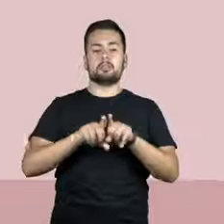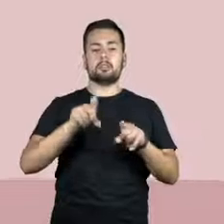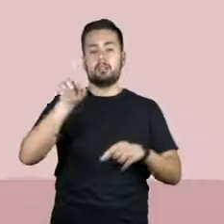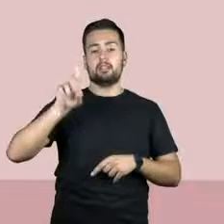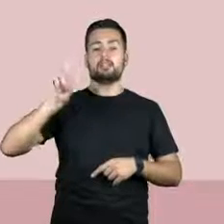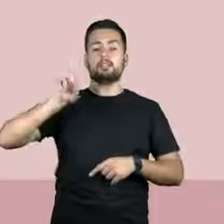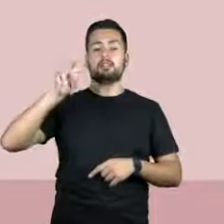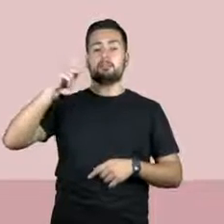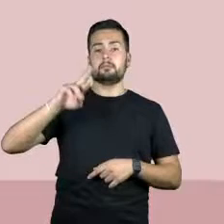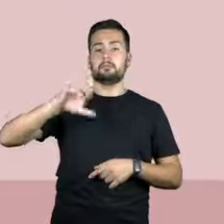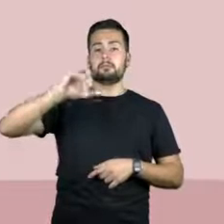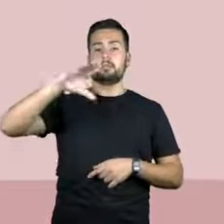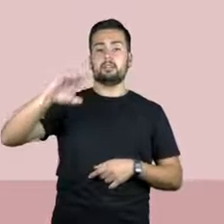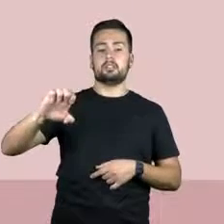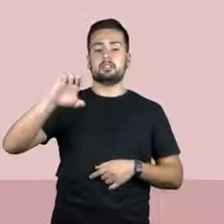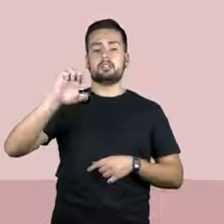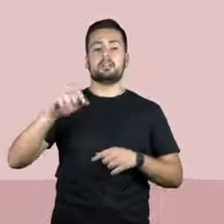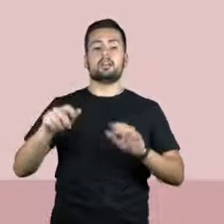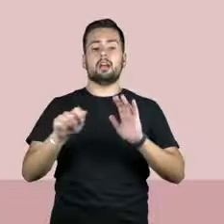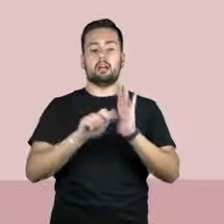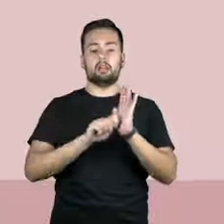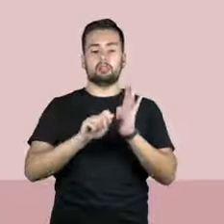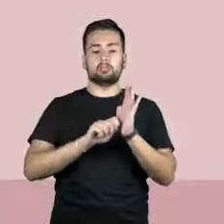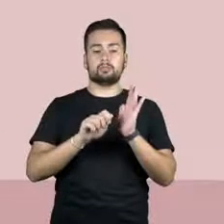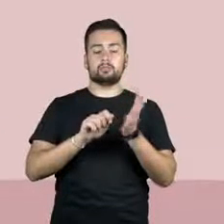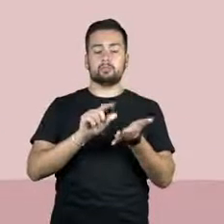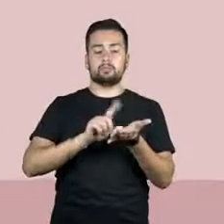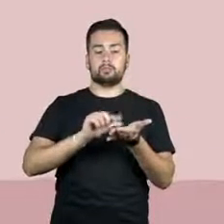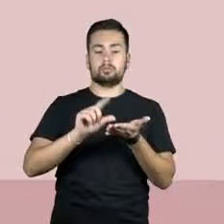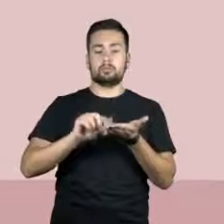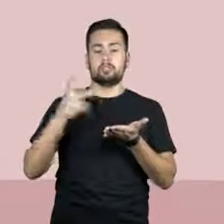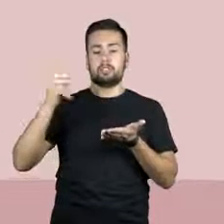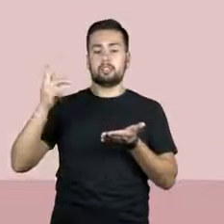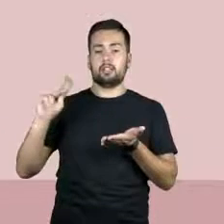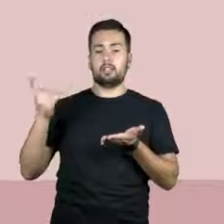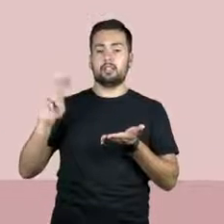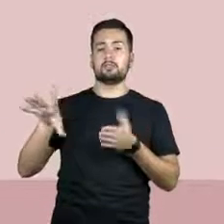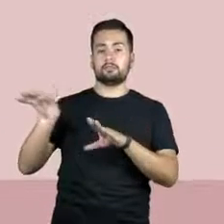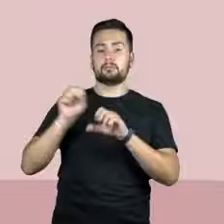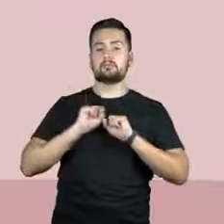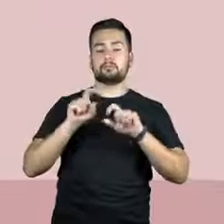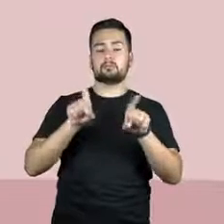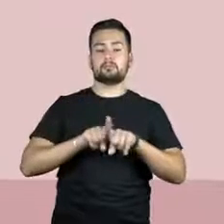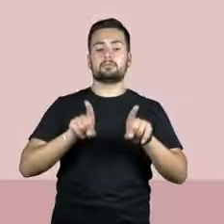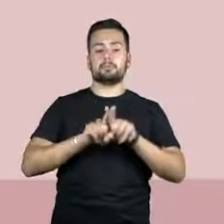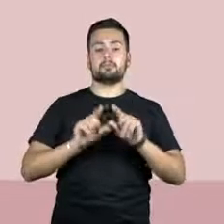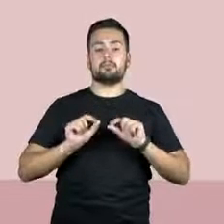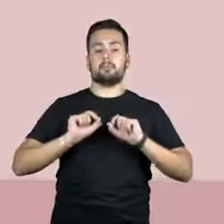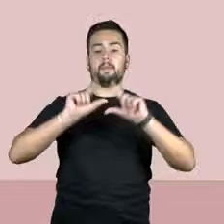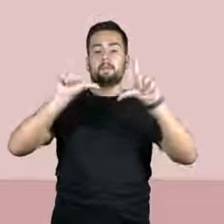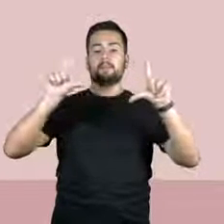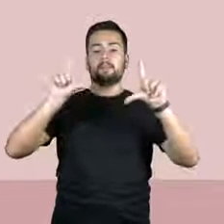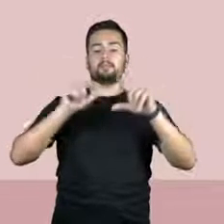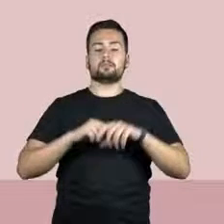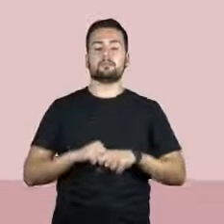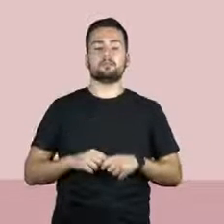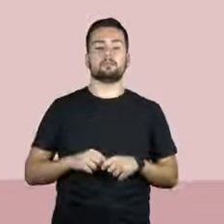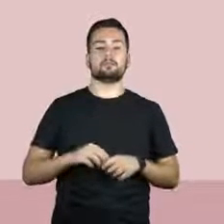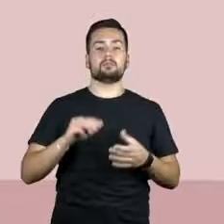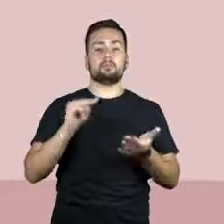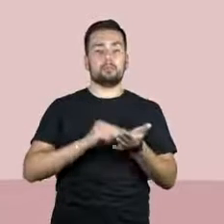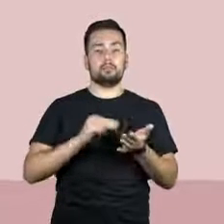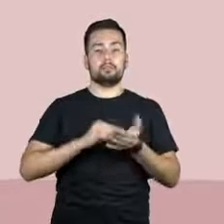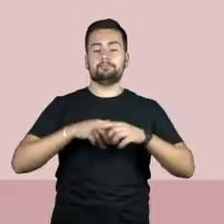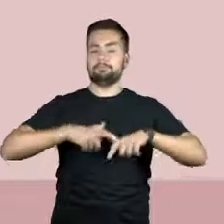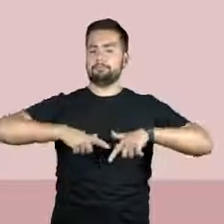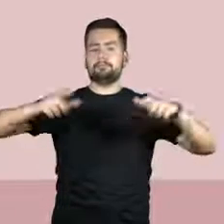trecho ainda foi retirado do artigo deles, no caso, tá? Onde ele é um tipo de método mais abrangente possível, tá? Onde ele